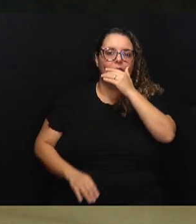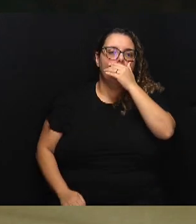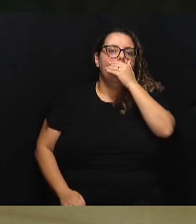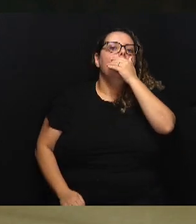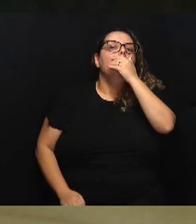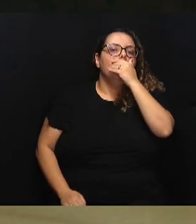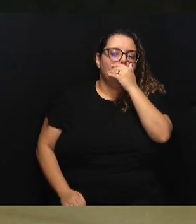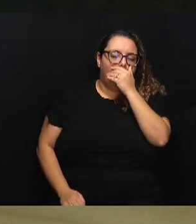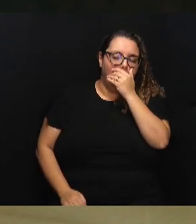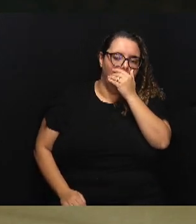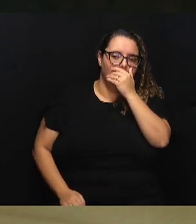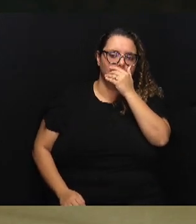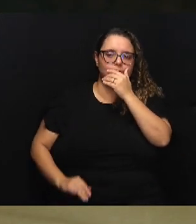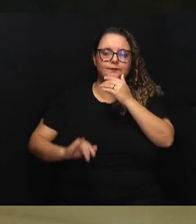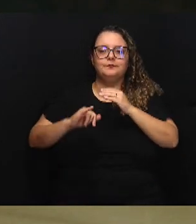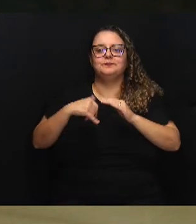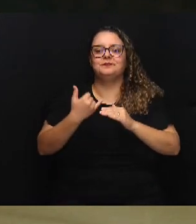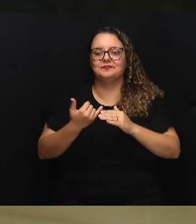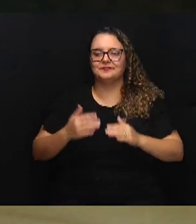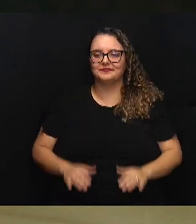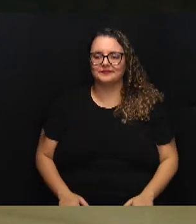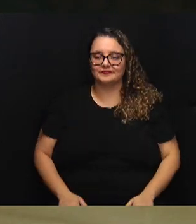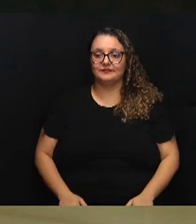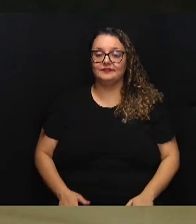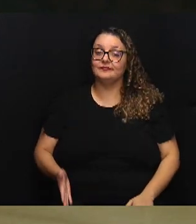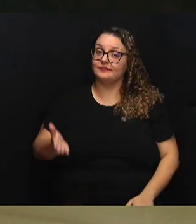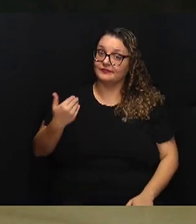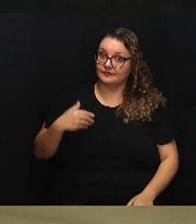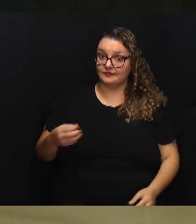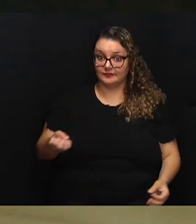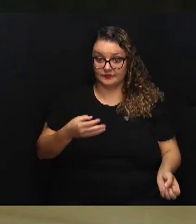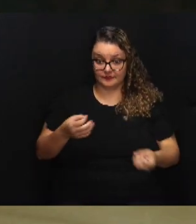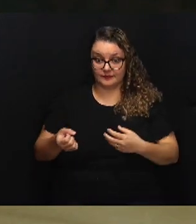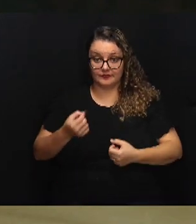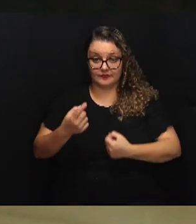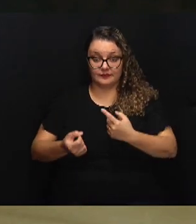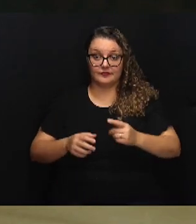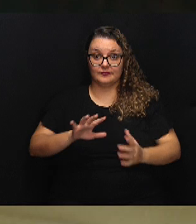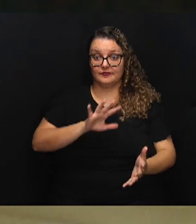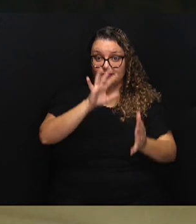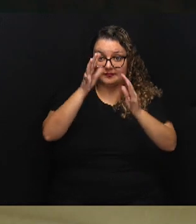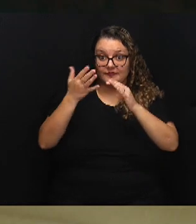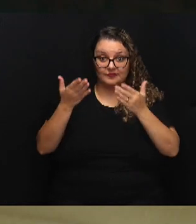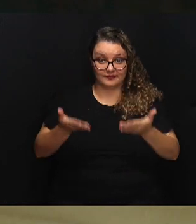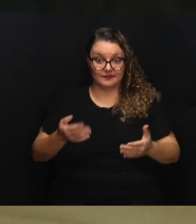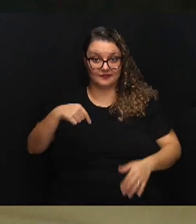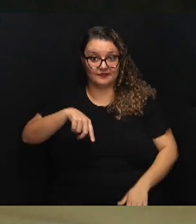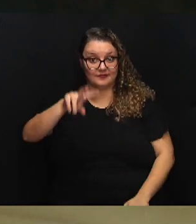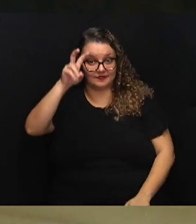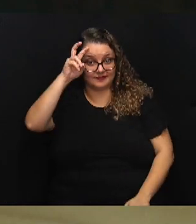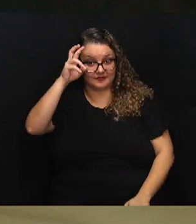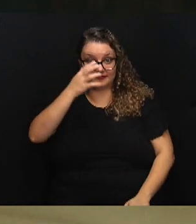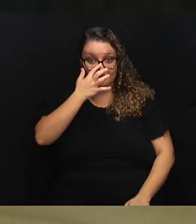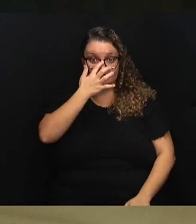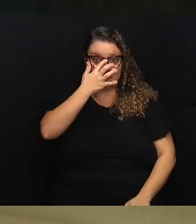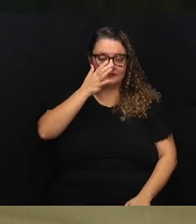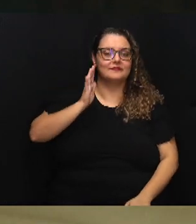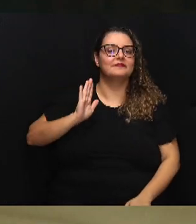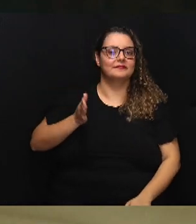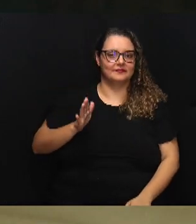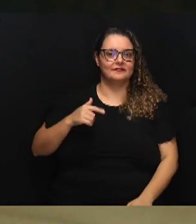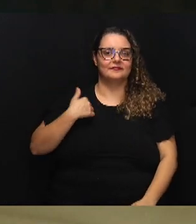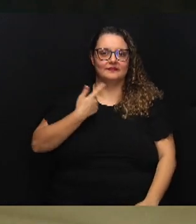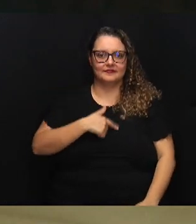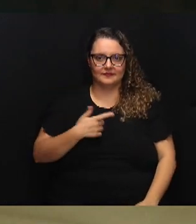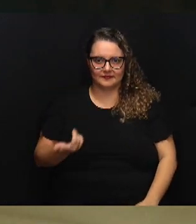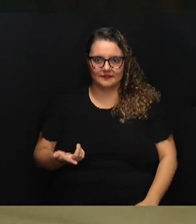no YouTube, tá certo? Vamos lá então, atualizando algumas informações, a previsão do tempo para você desta quinta-feira e daqui a pouquinho a gente vai